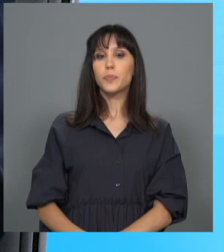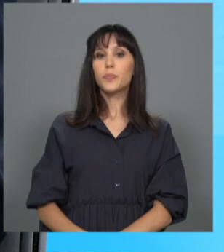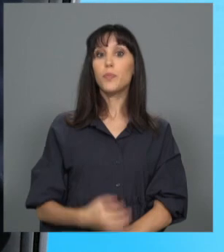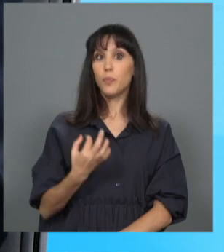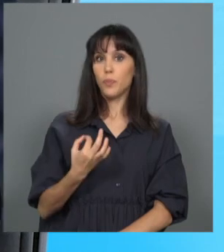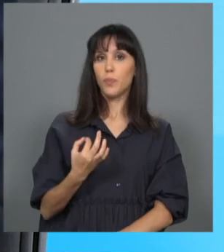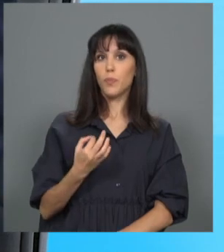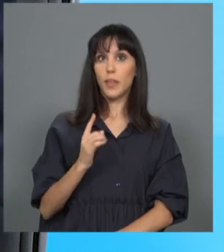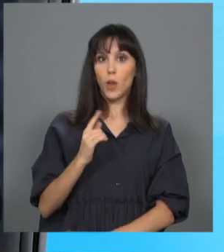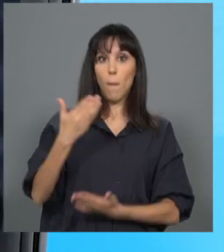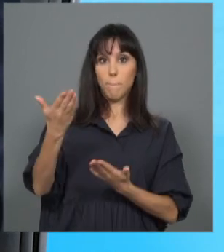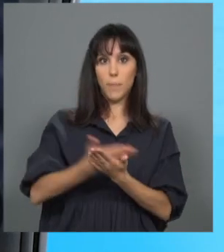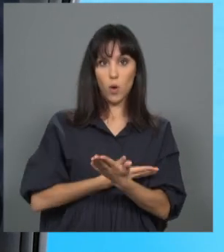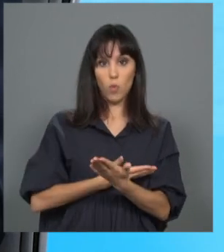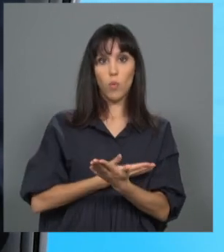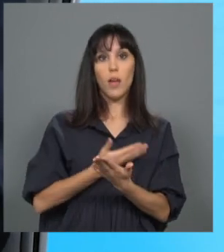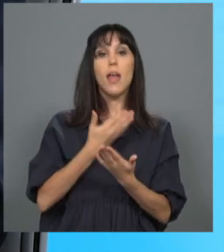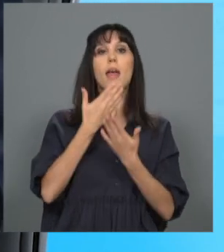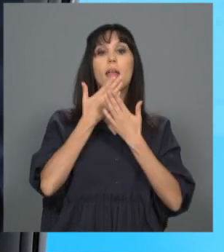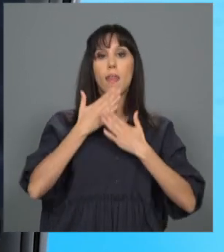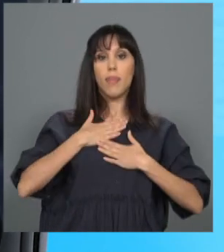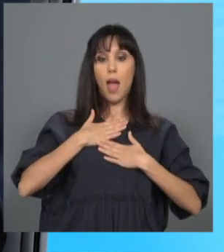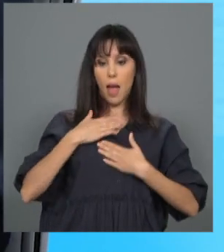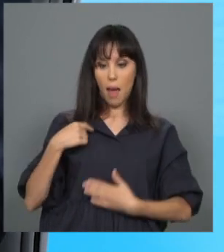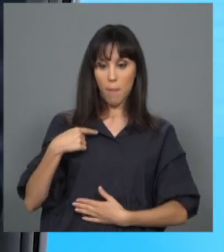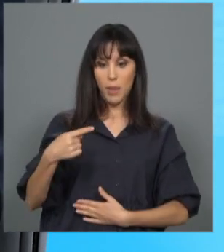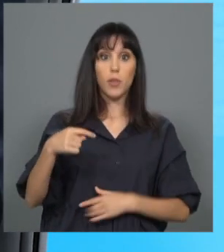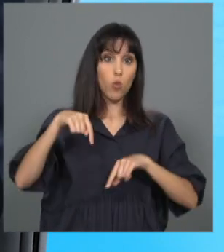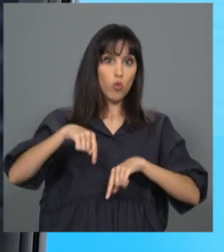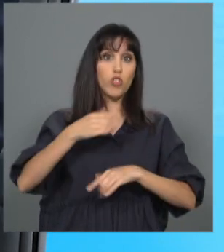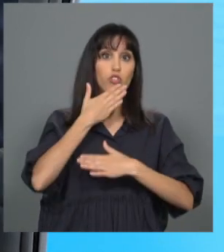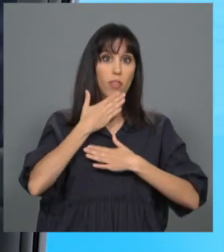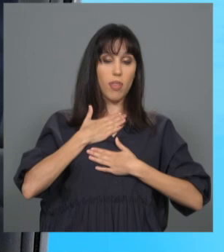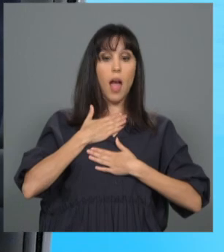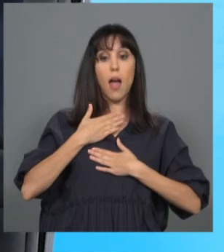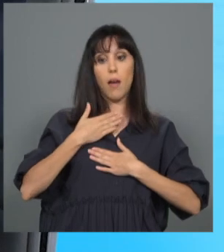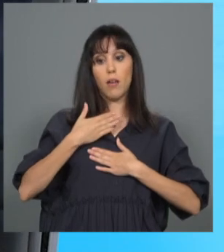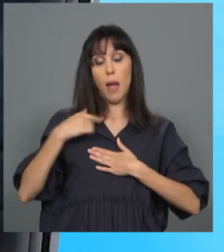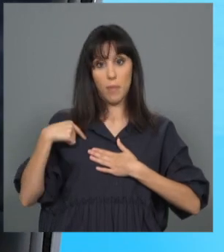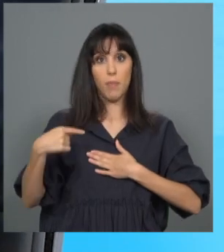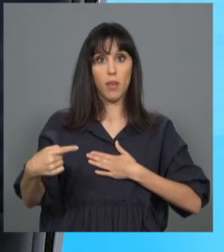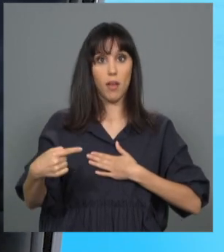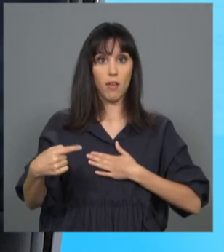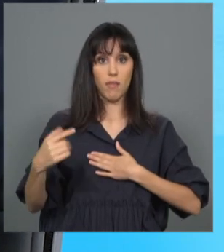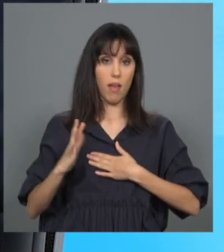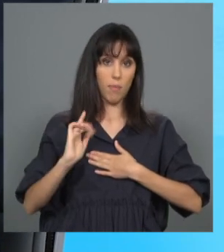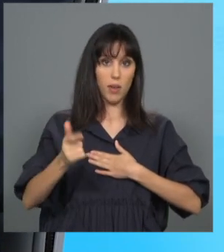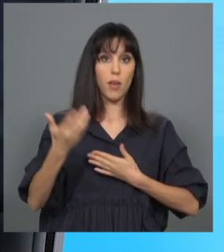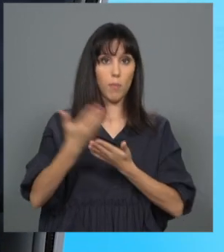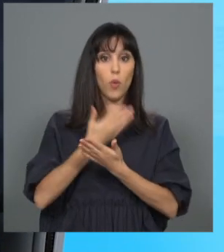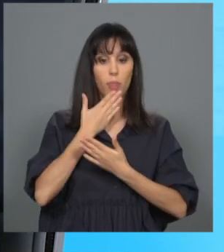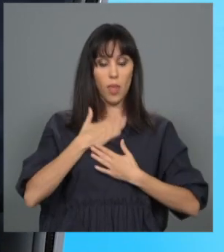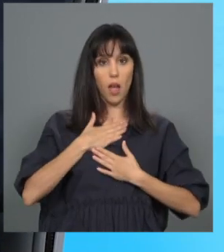o pão, dar-nos cada dia, ou dar-nos hoje o pão de amanhã, significa que nos dê o